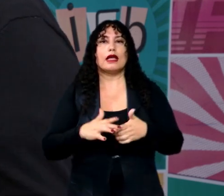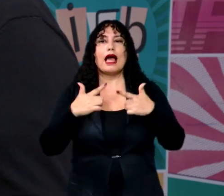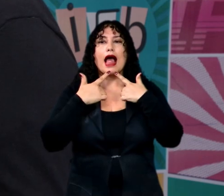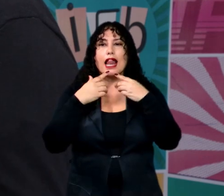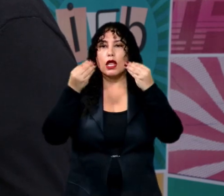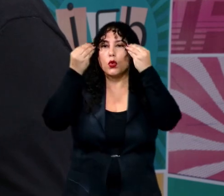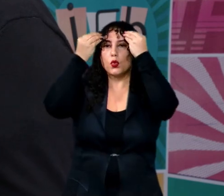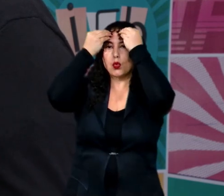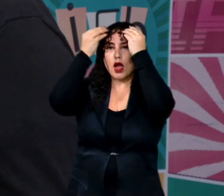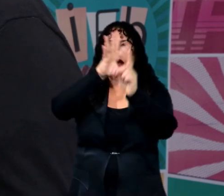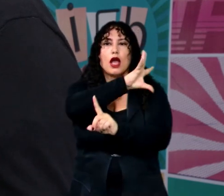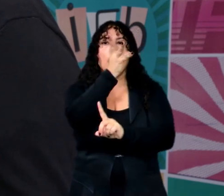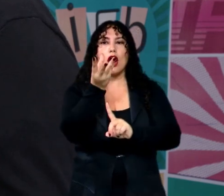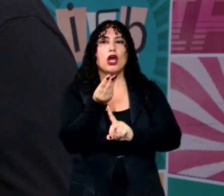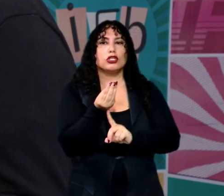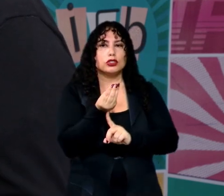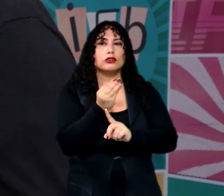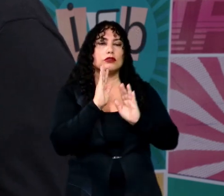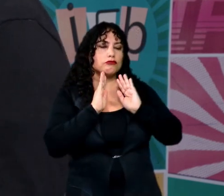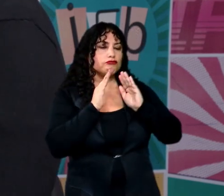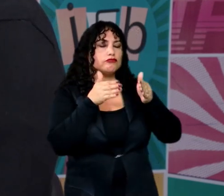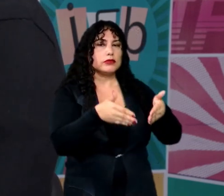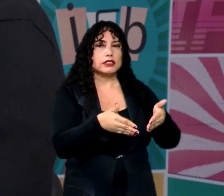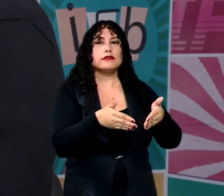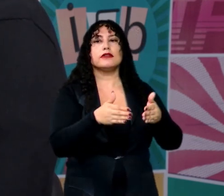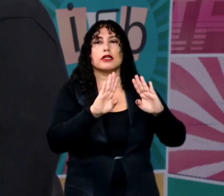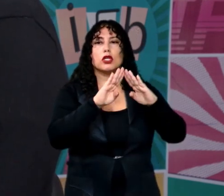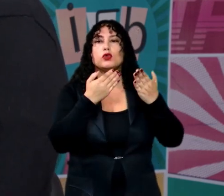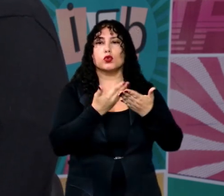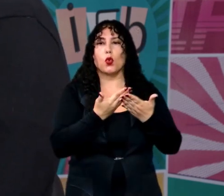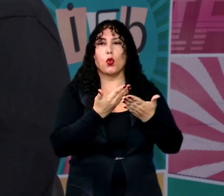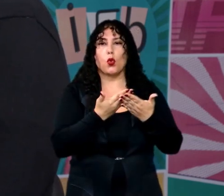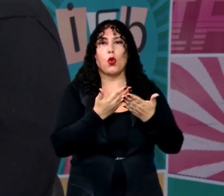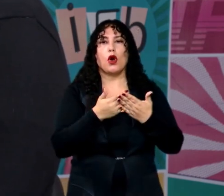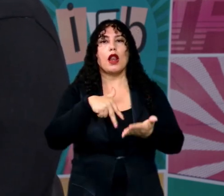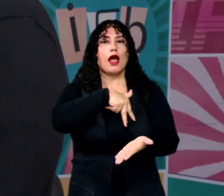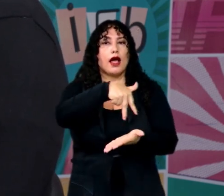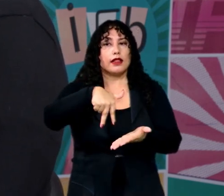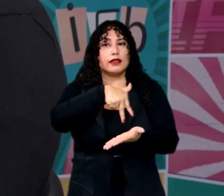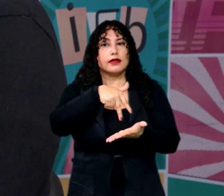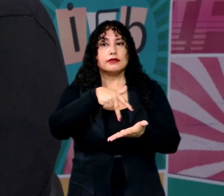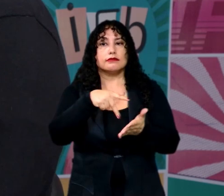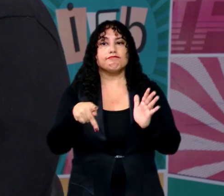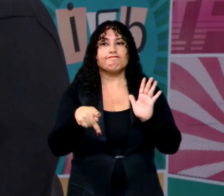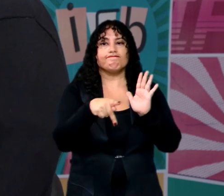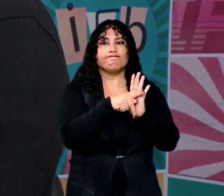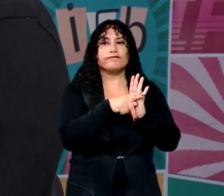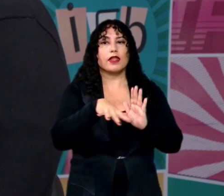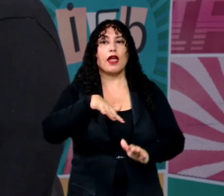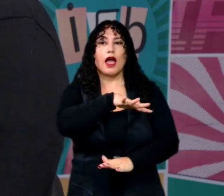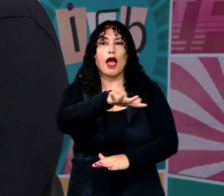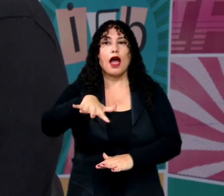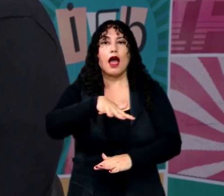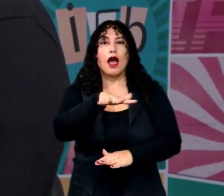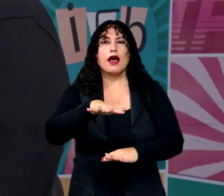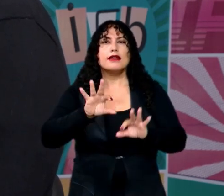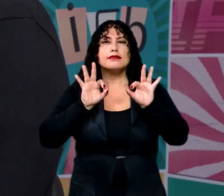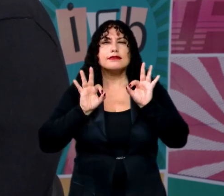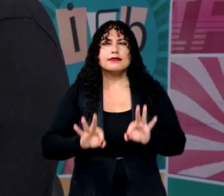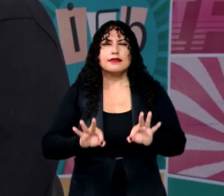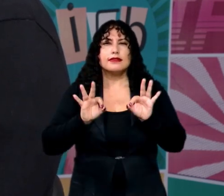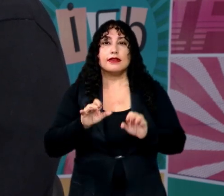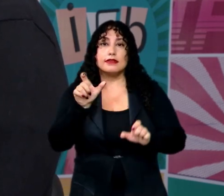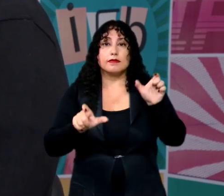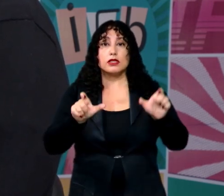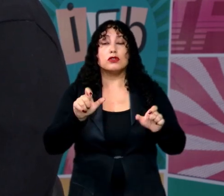linguagens, né, artísticas têm sido específicas nas escolas. Né? Então, a dança é uma delas. Então, essa é uma área que, com certeza, as pessoas têm